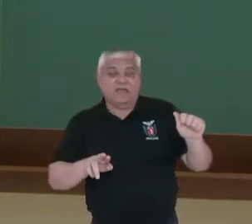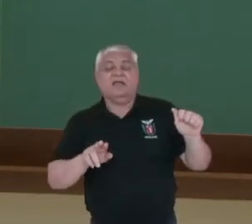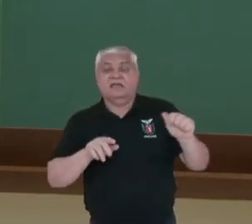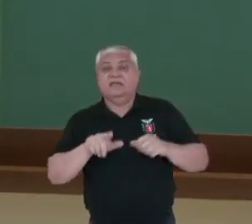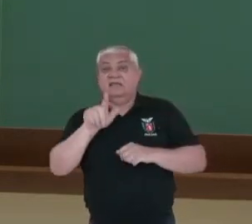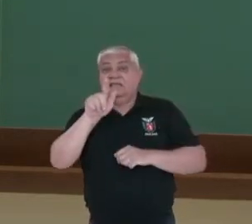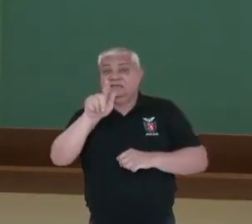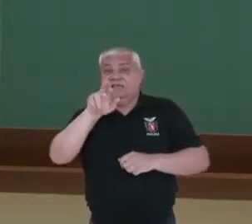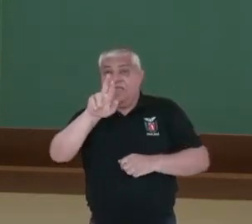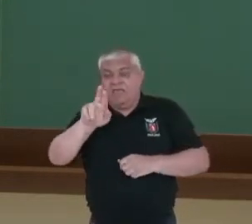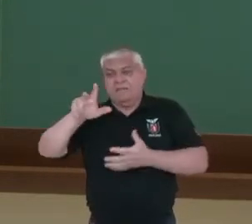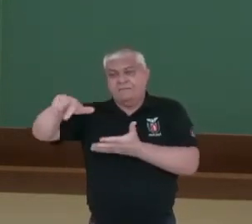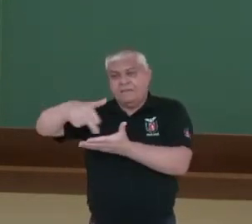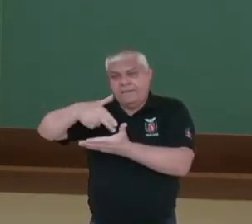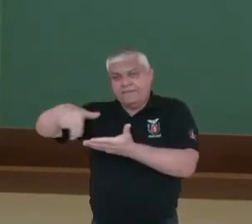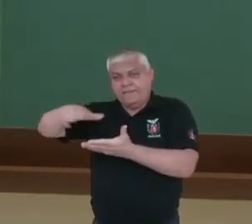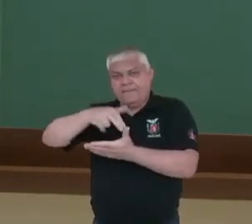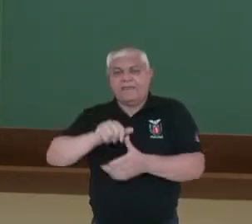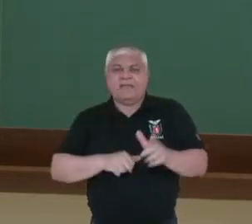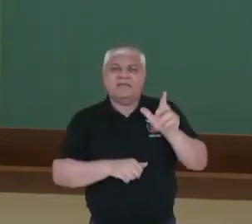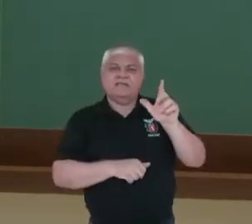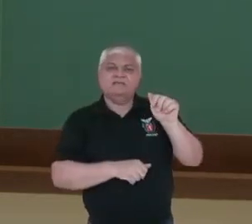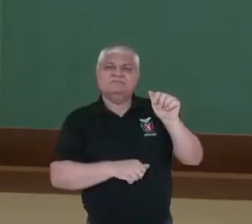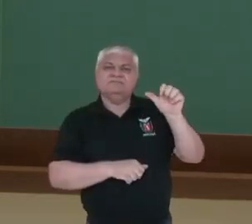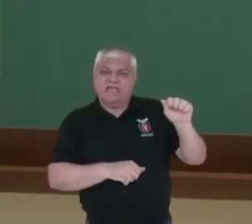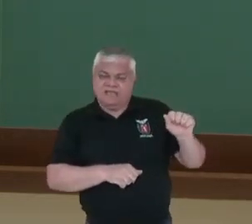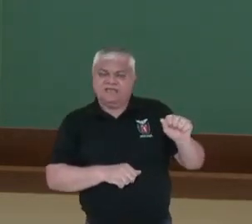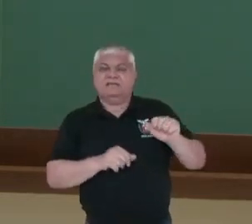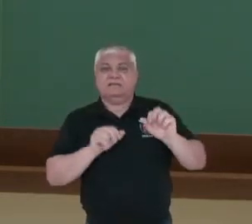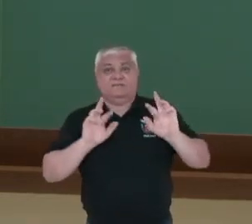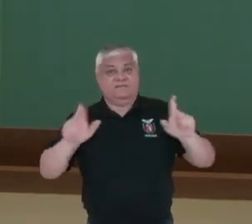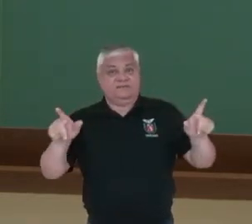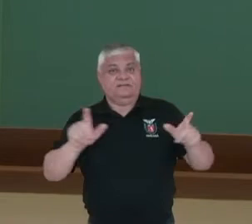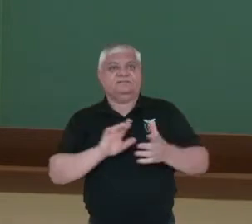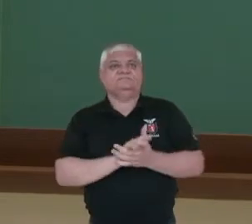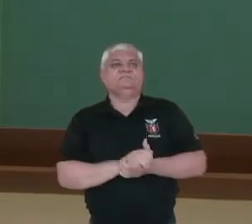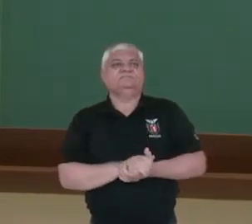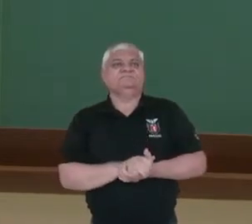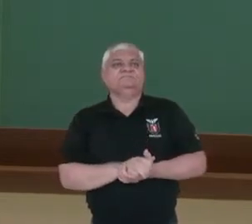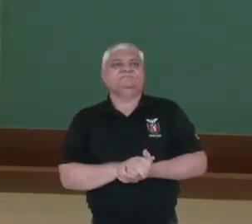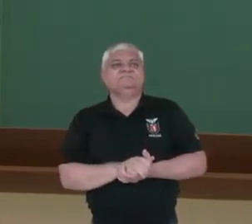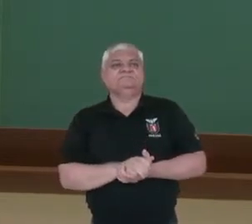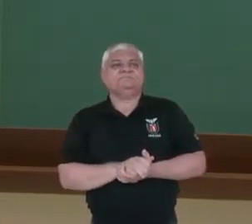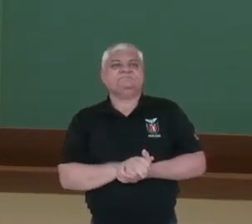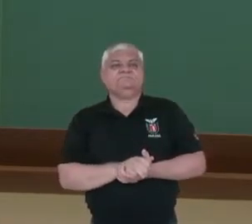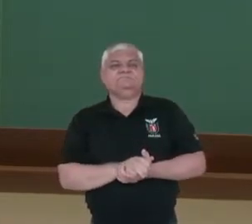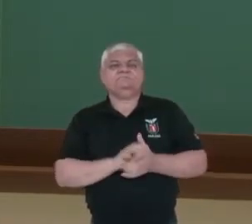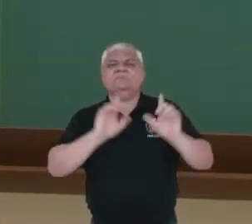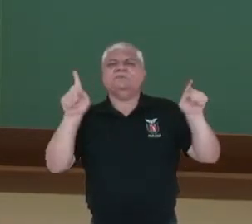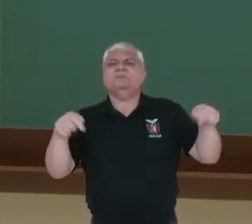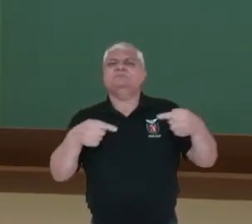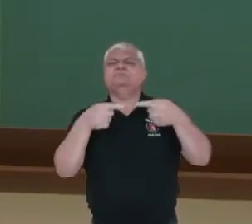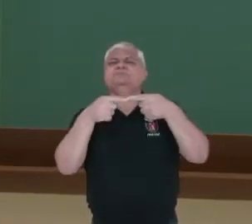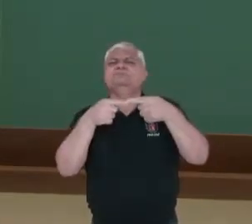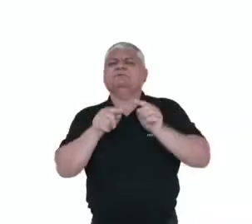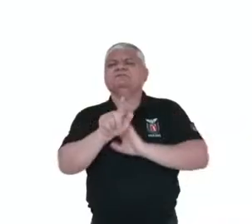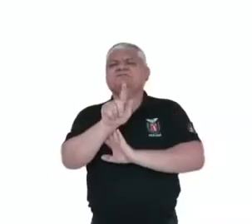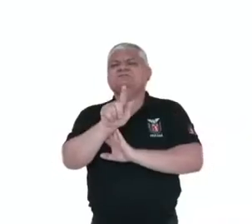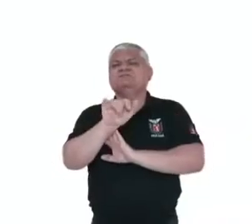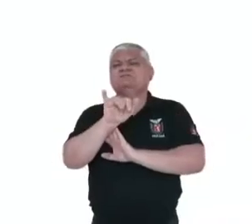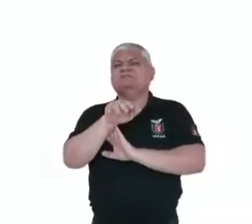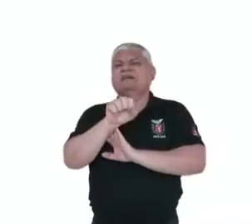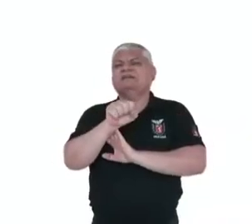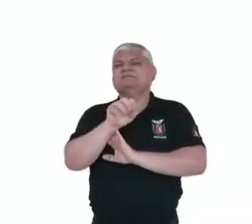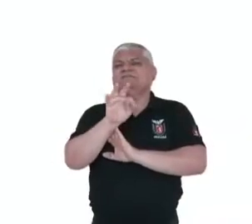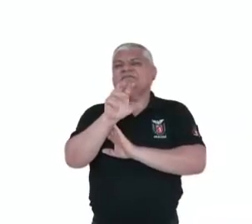ginástica rítmica e a ginástica artística que elas são competitivas e depois o objetivo da ginástica